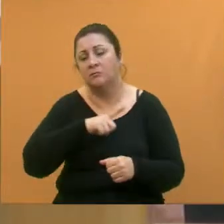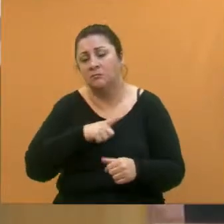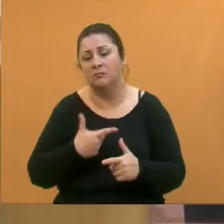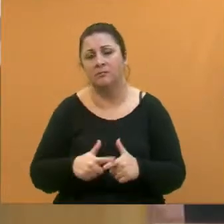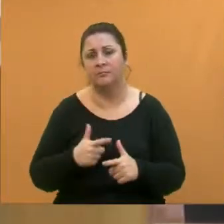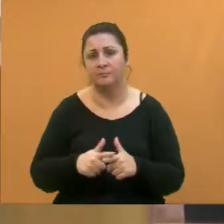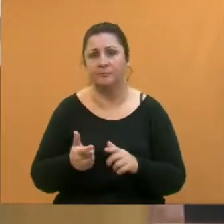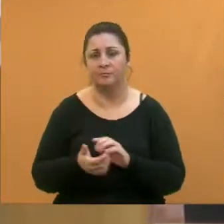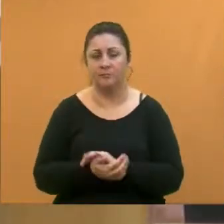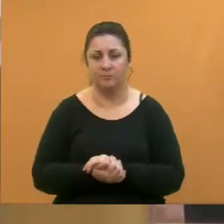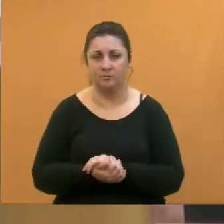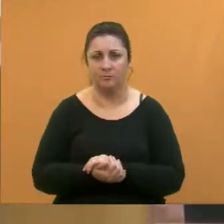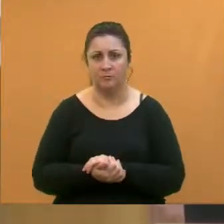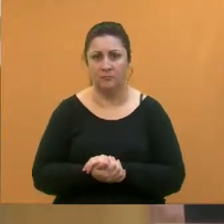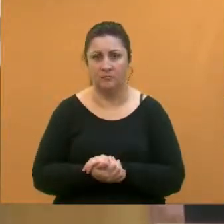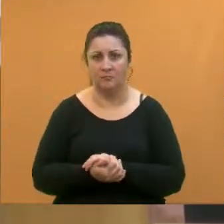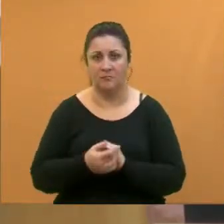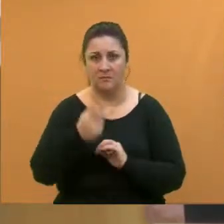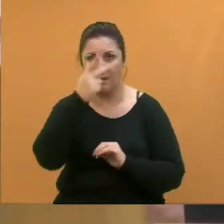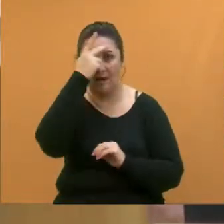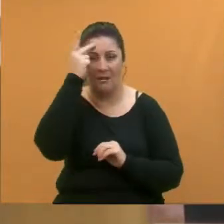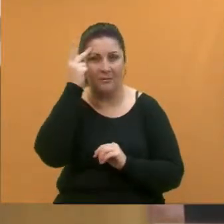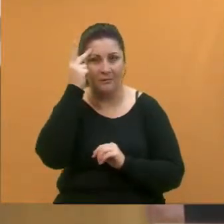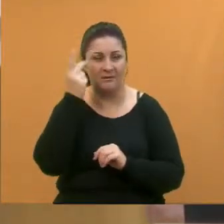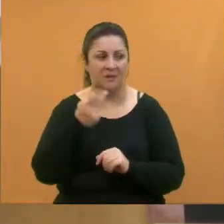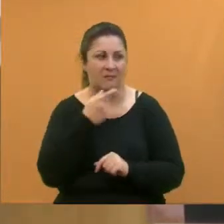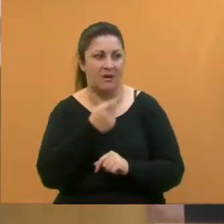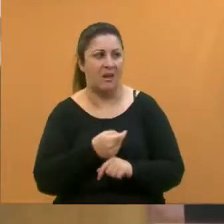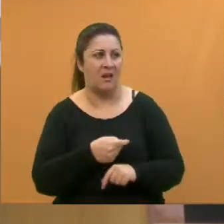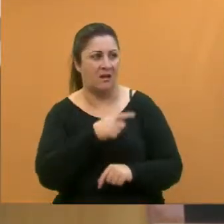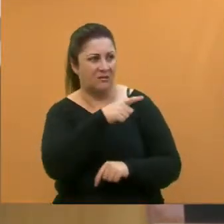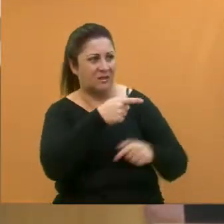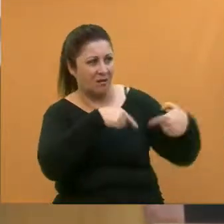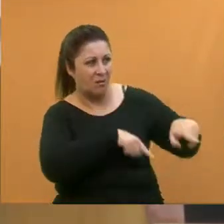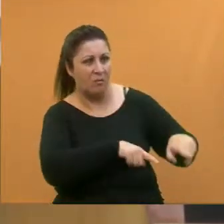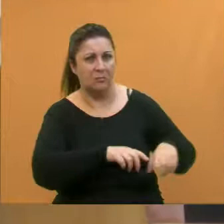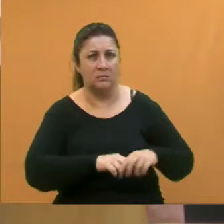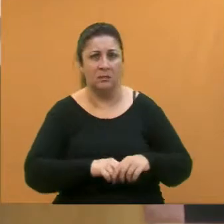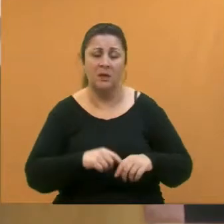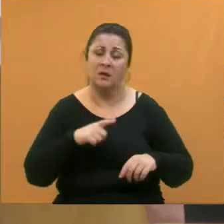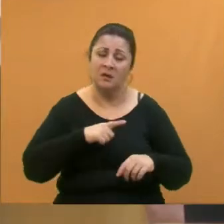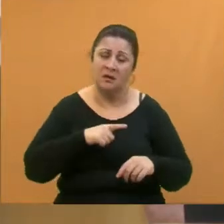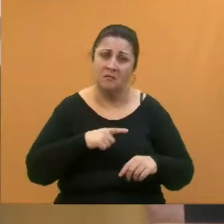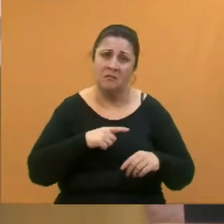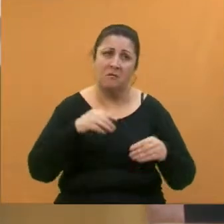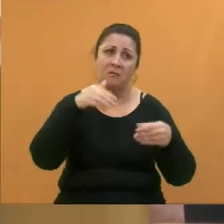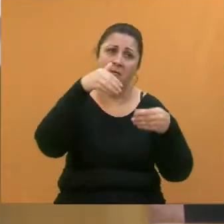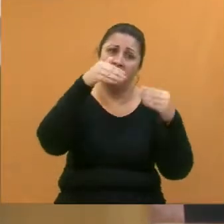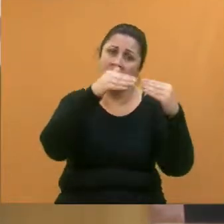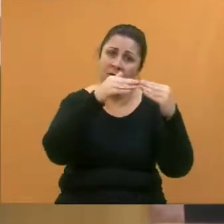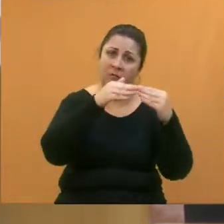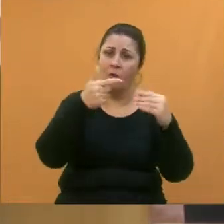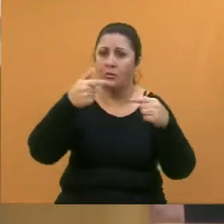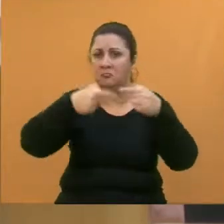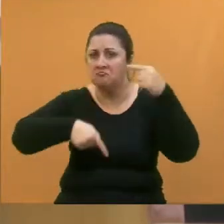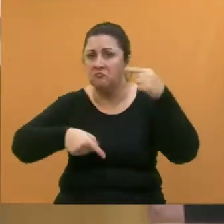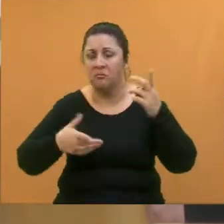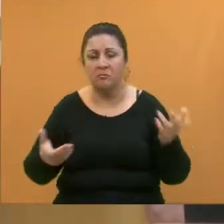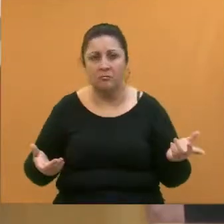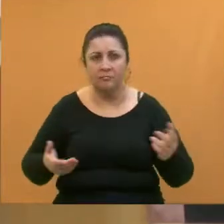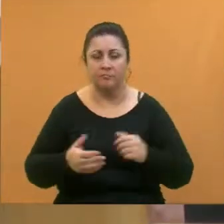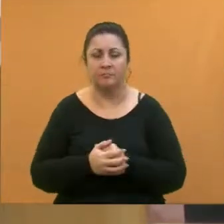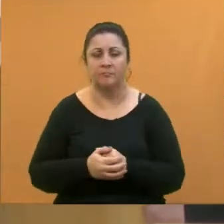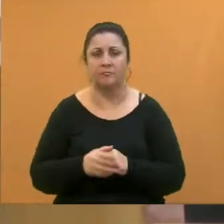futuro. As pessoas talvez naquele momento achassem que eu era contra. Algumas eu votei a favor e outras eu votei contra. E